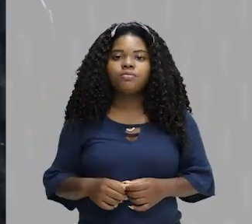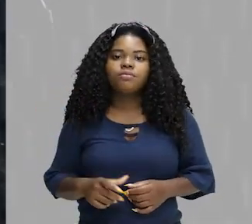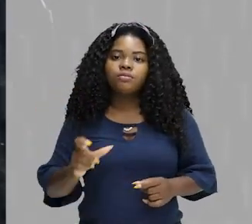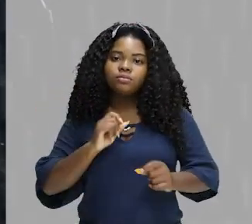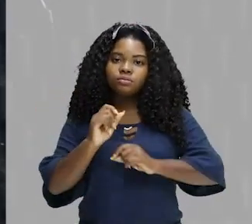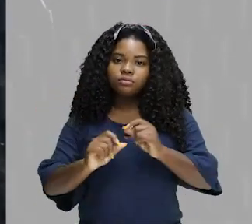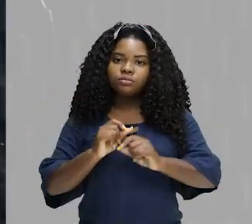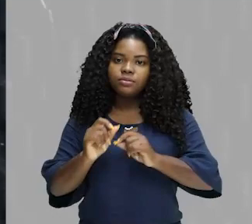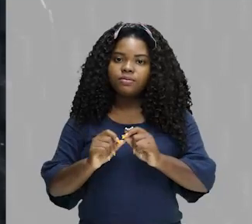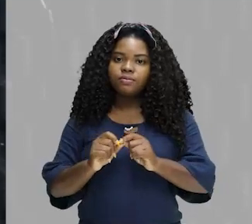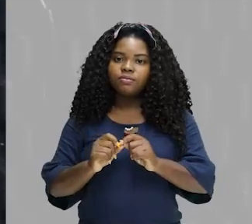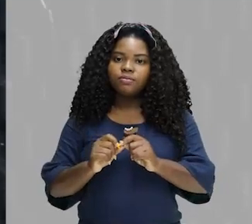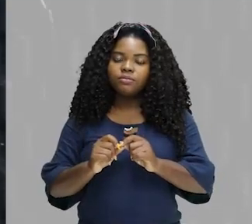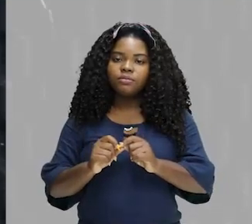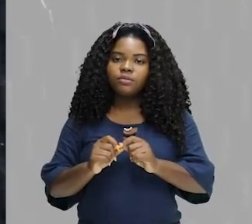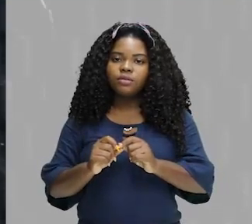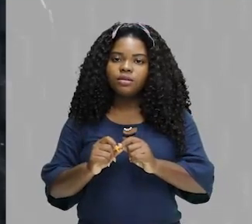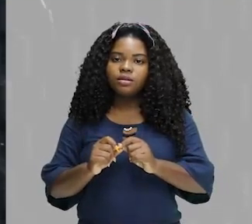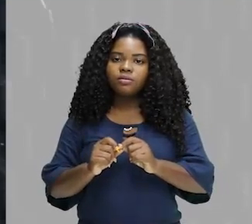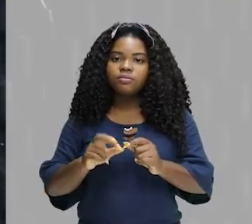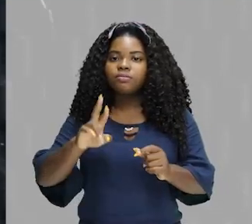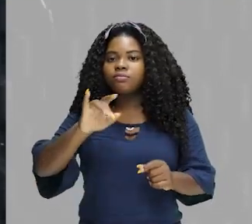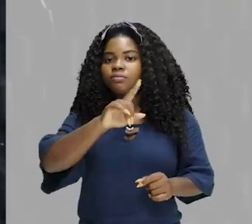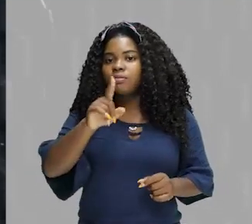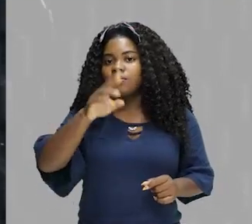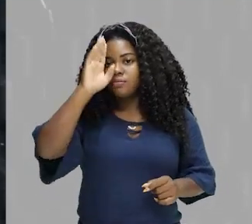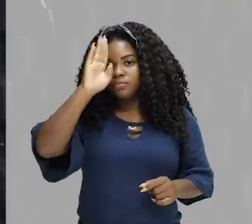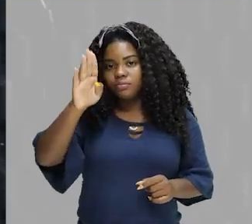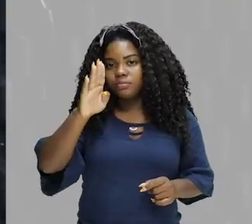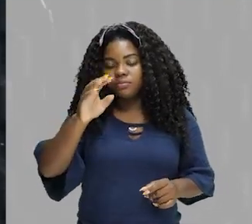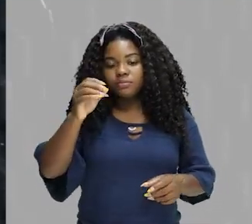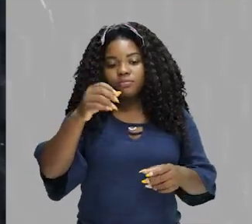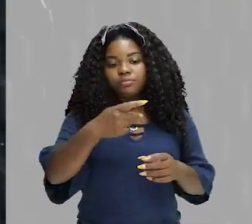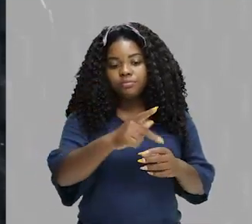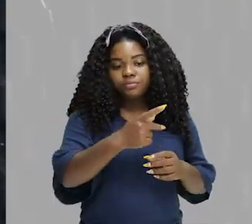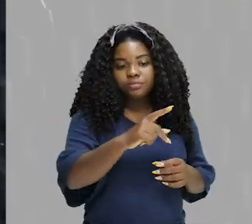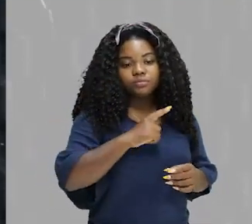principal e dela sai os pelinhos, certo? Ali é o tipo de